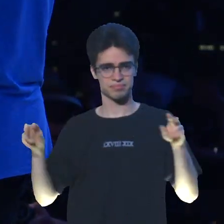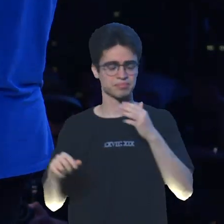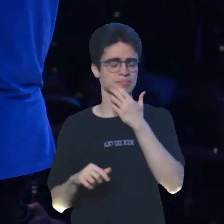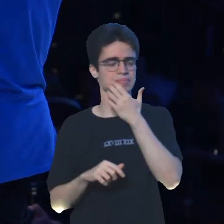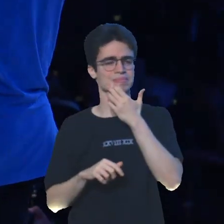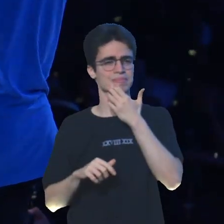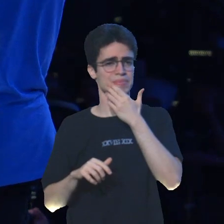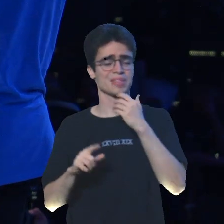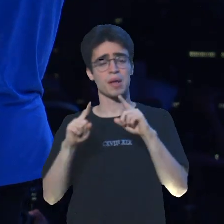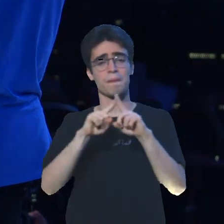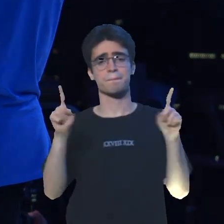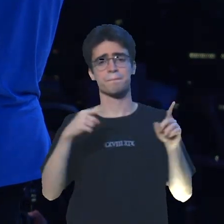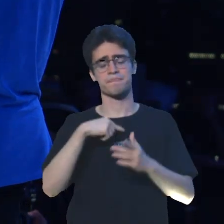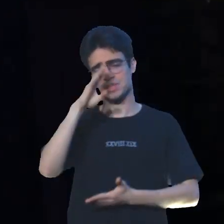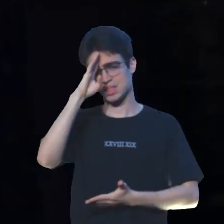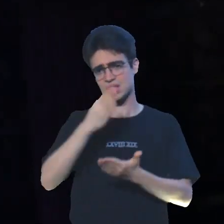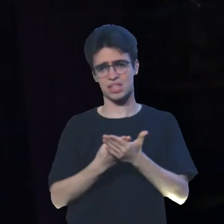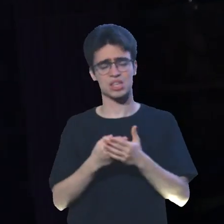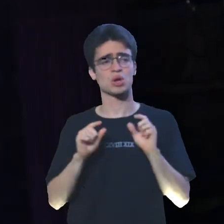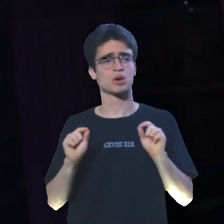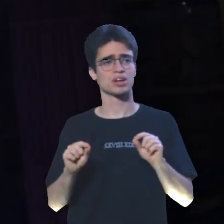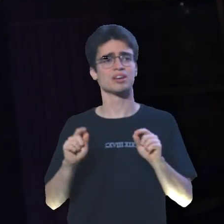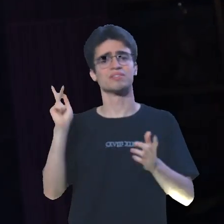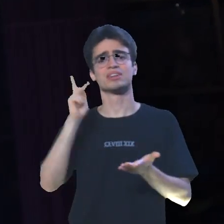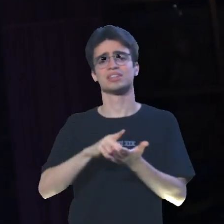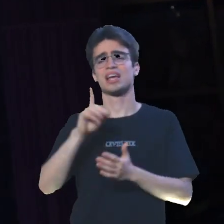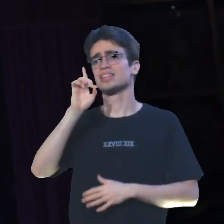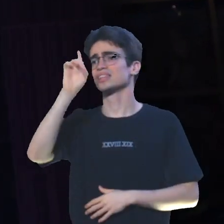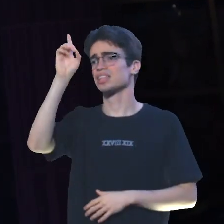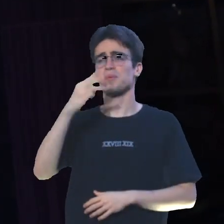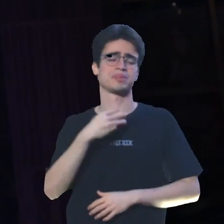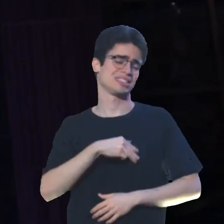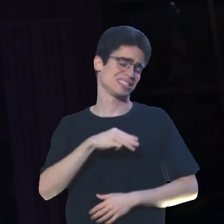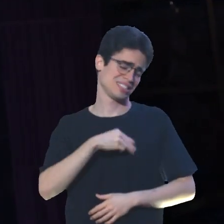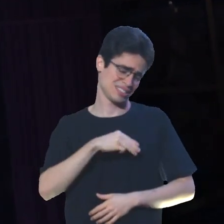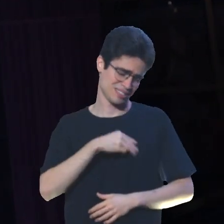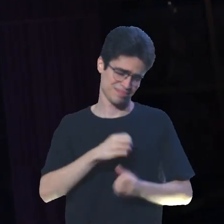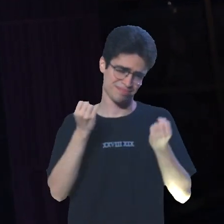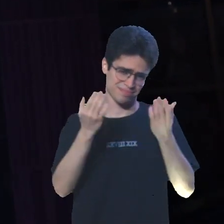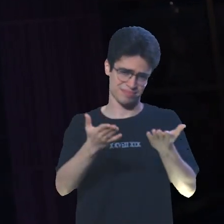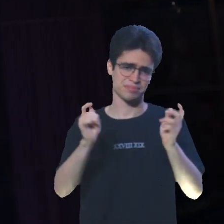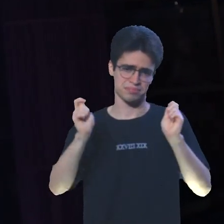Mas eu creio que ainda assim o Senhor tem uma misericórdia sobre a sua vida.